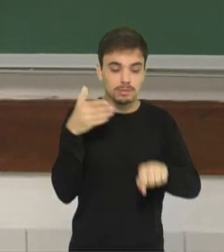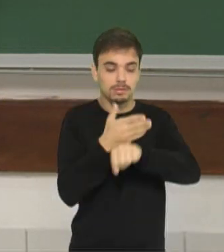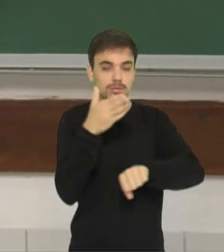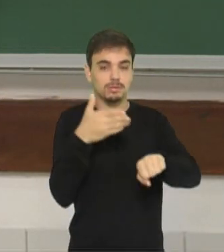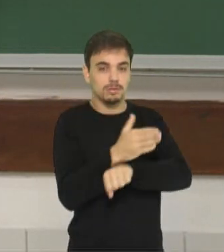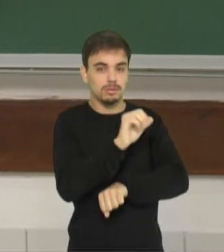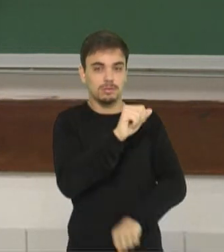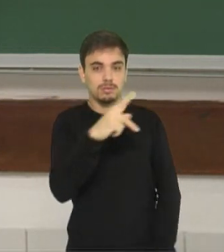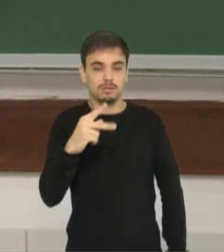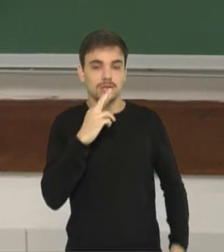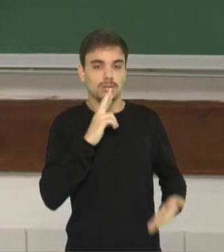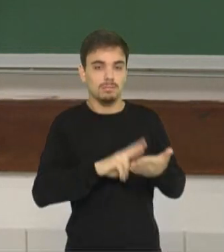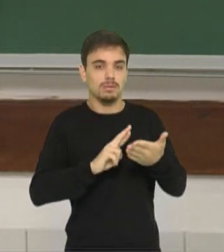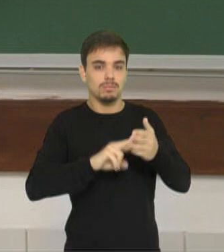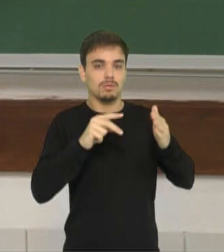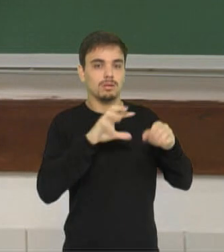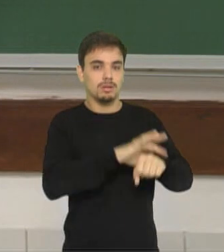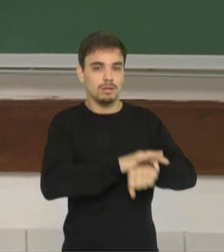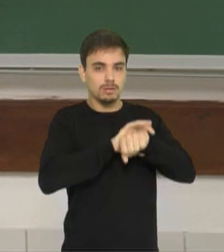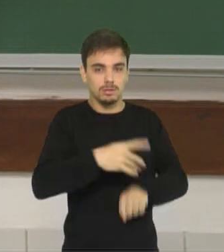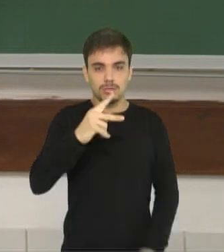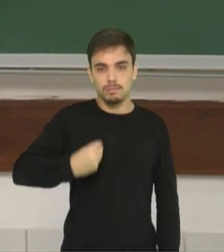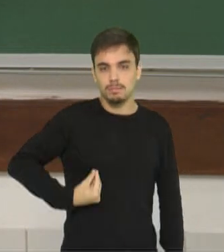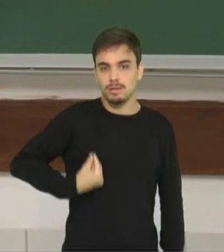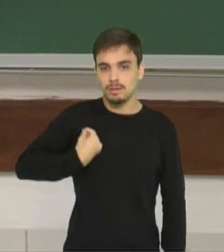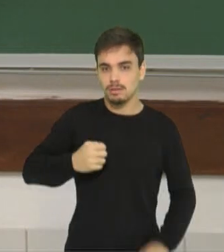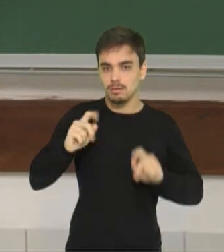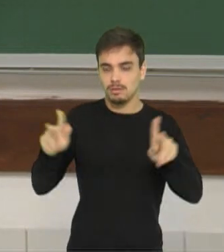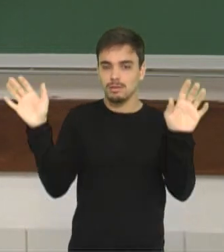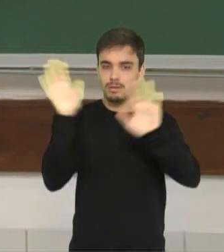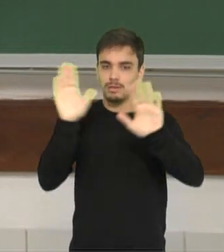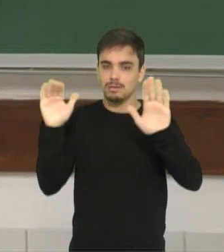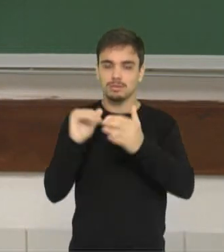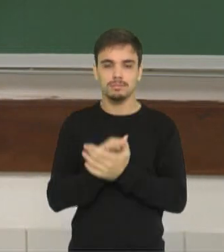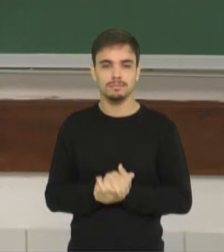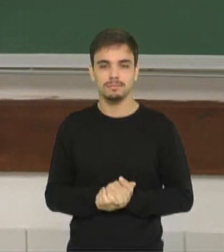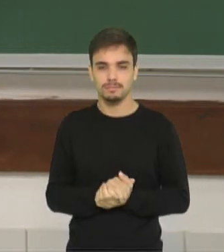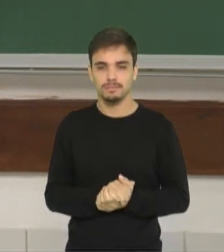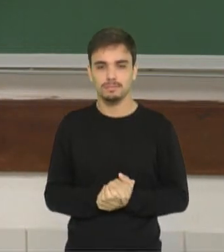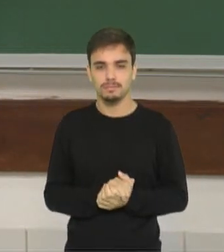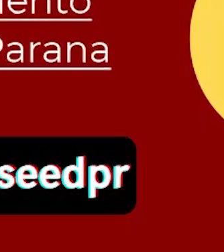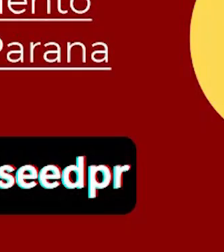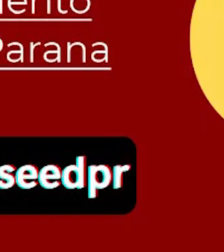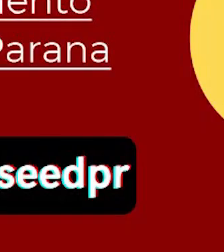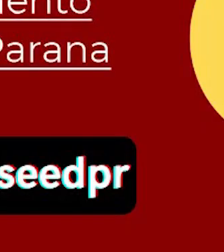lá o aplicativo e responda as perguntas para sua presença, ok? Bye bye, students.